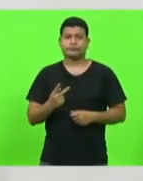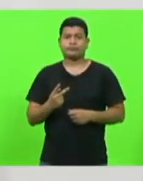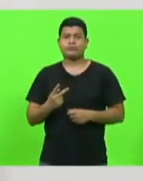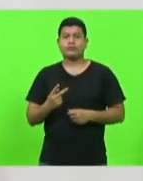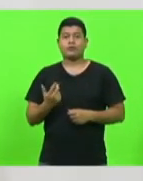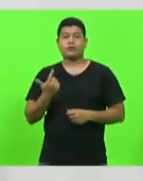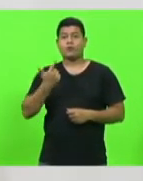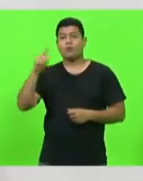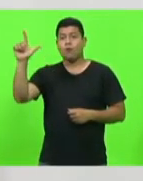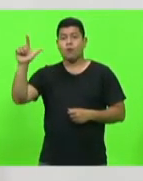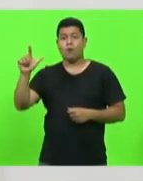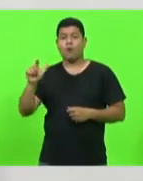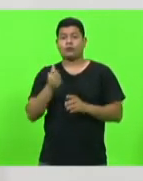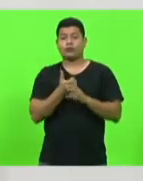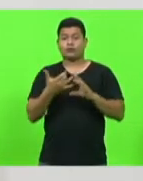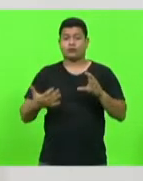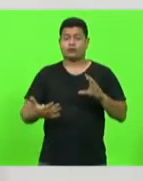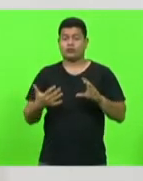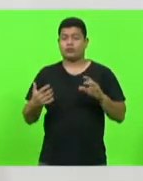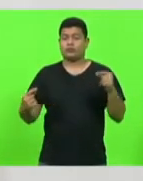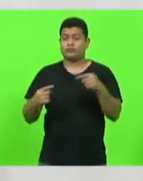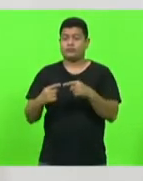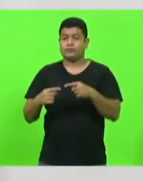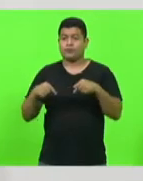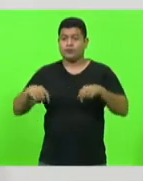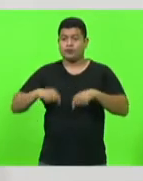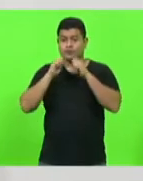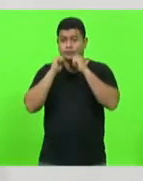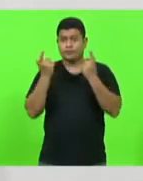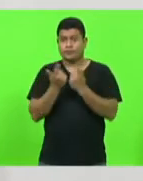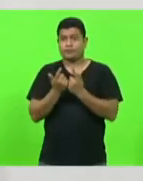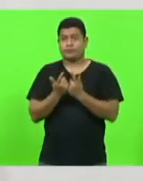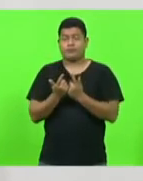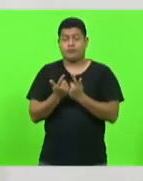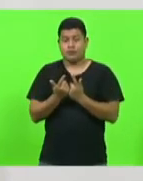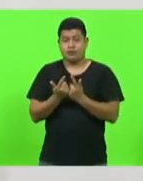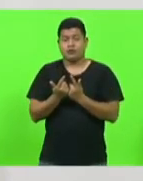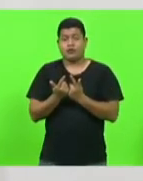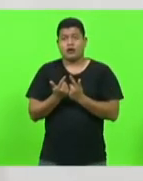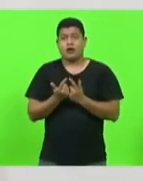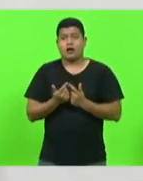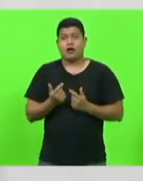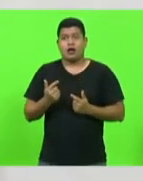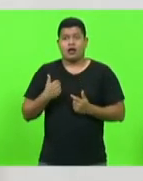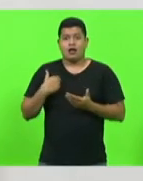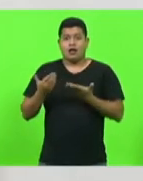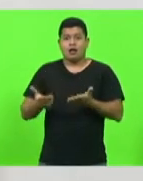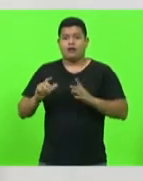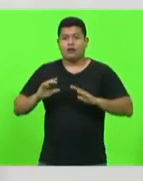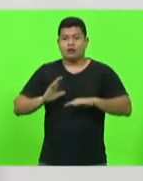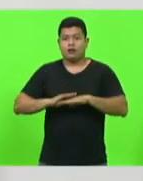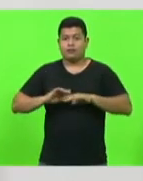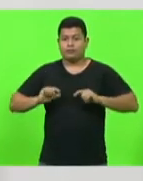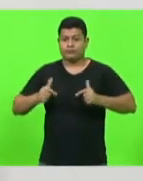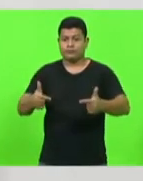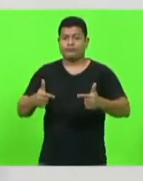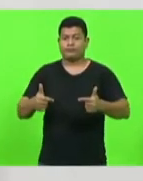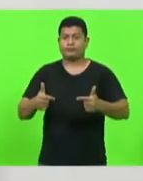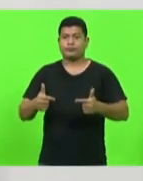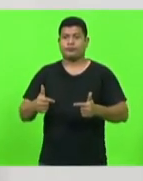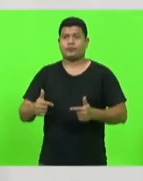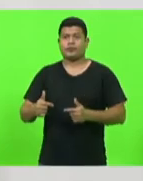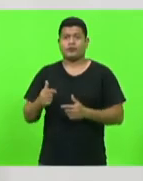que, aqui nesta casa, se instalou a Frente Parlamentar da Apicultura, que ela é